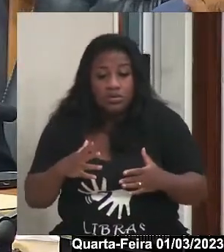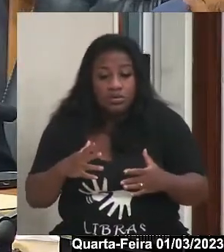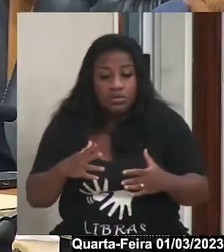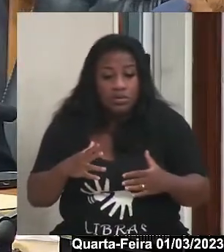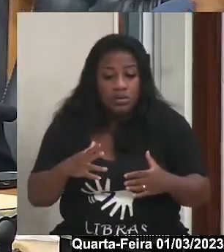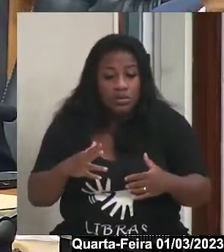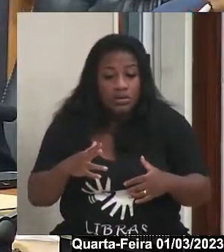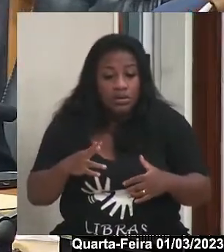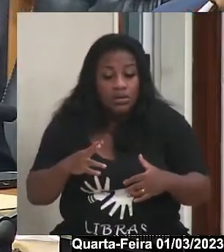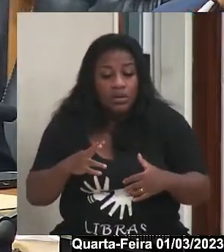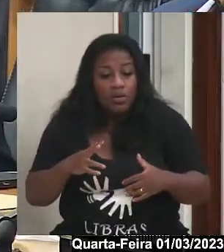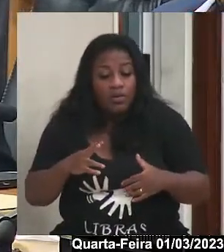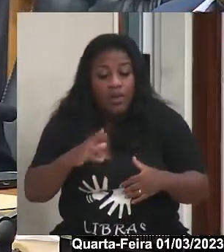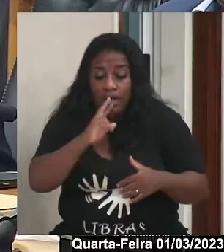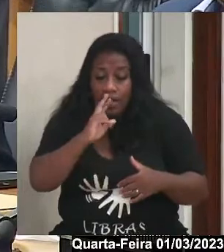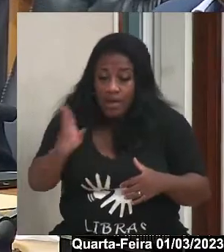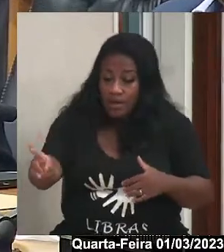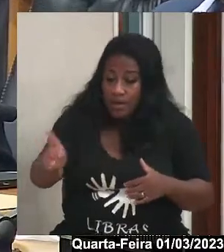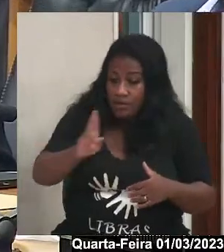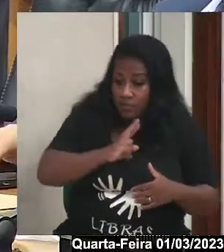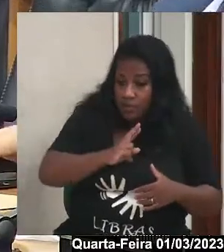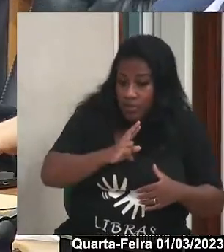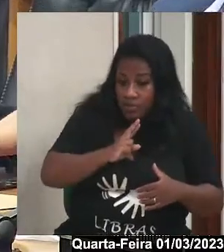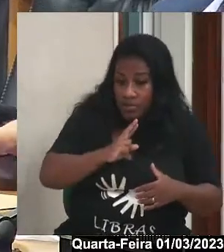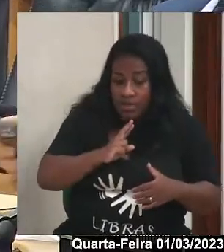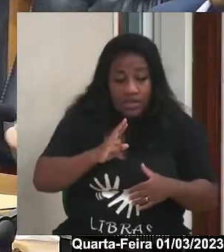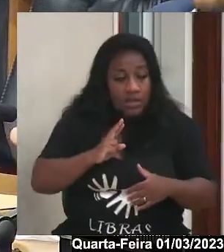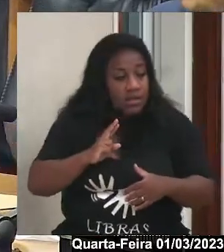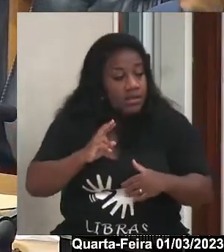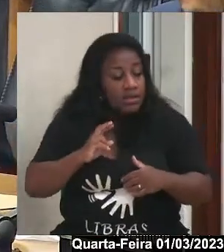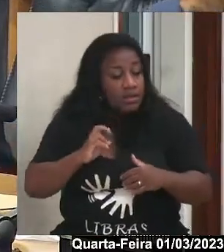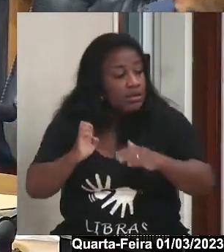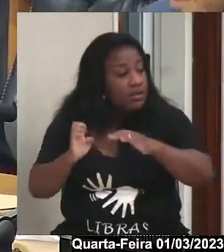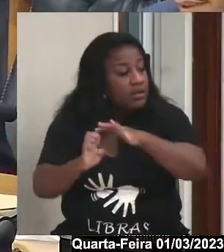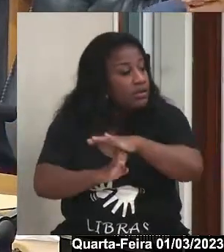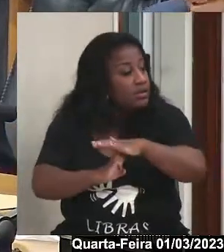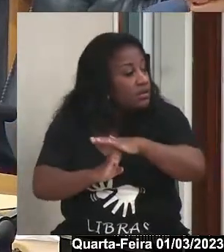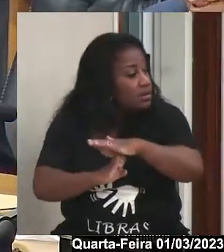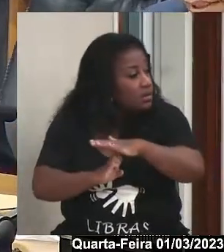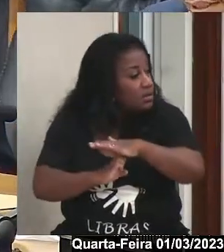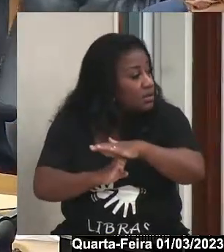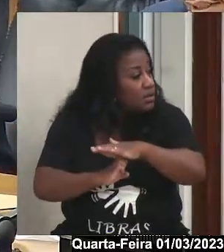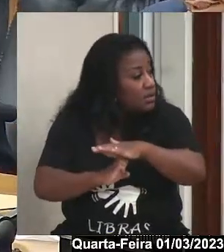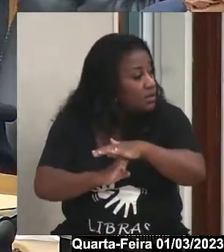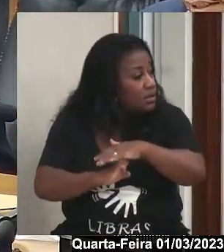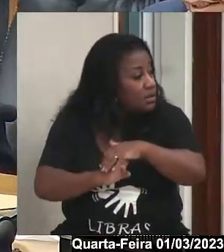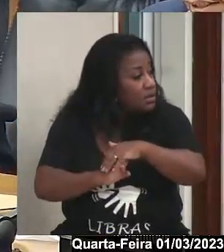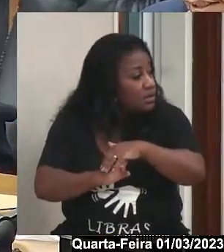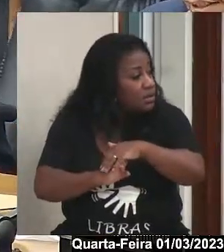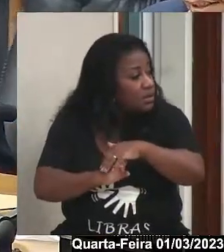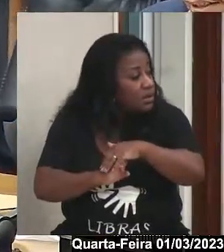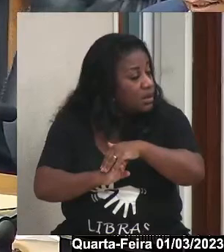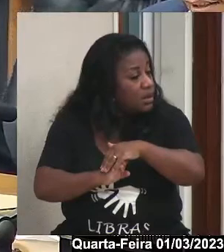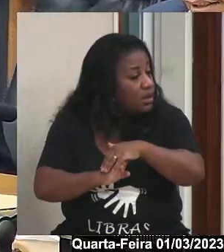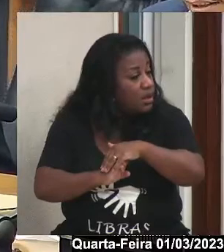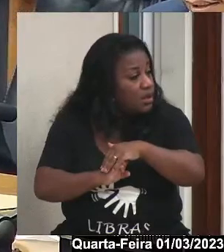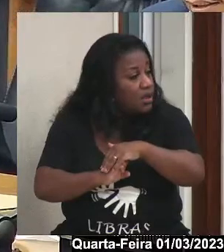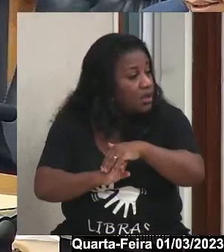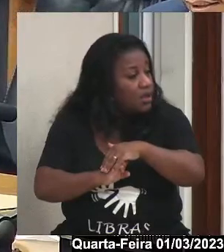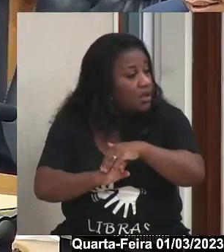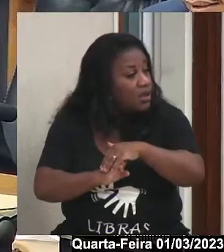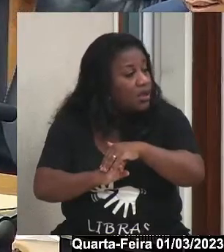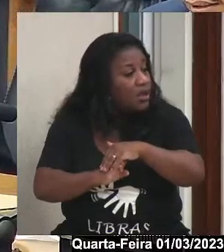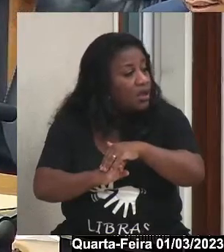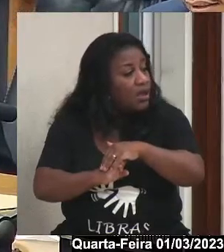né, para ter uma resposta da empresa, uma explicação da empresa. Seja uma parte, vereador. Faça solicitação